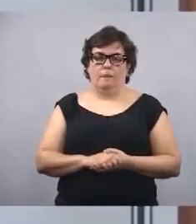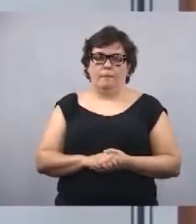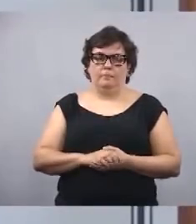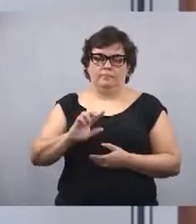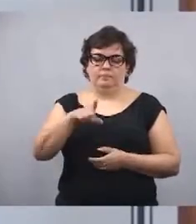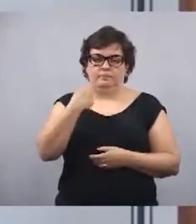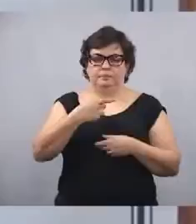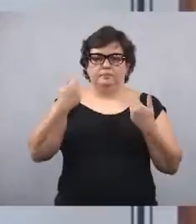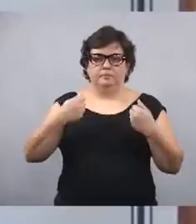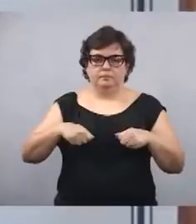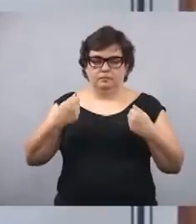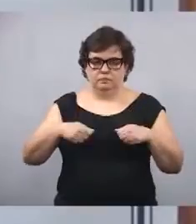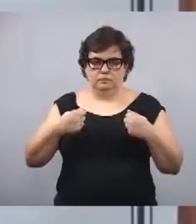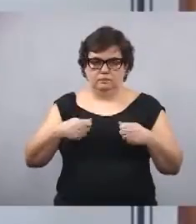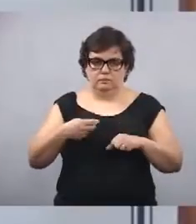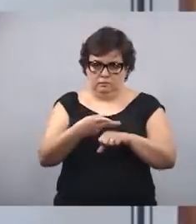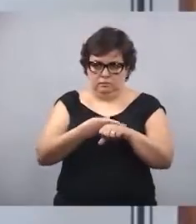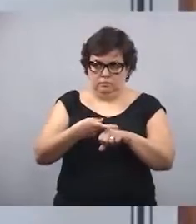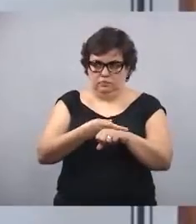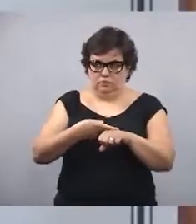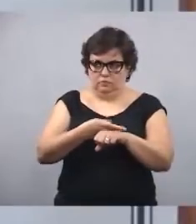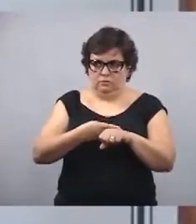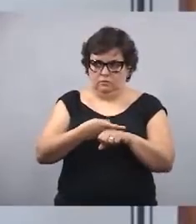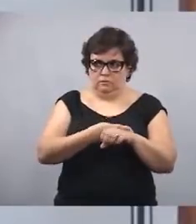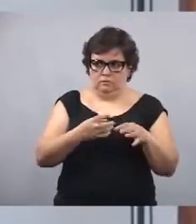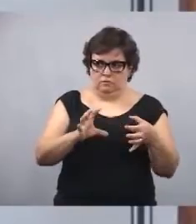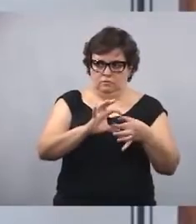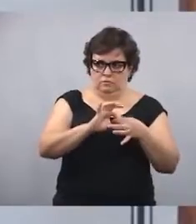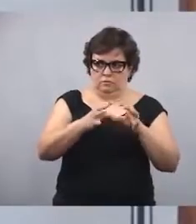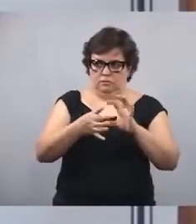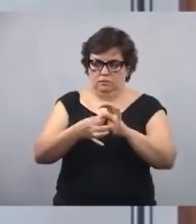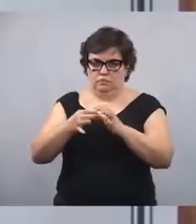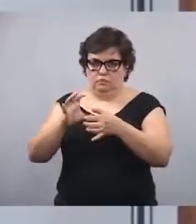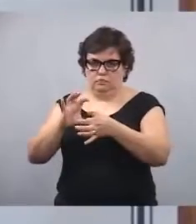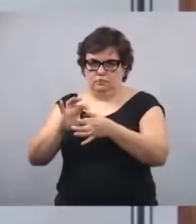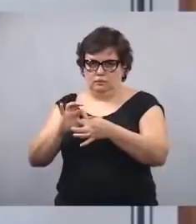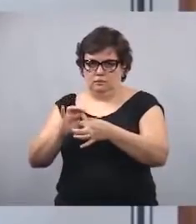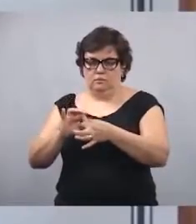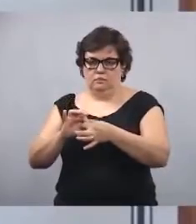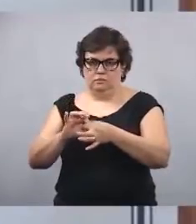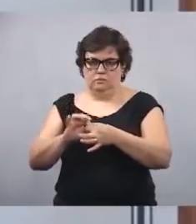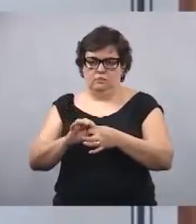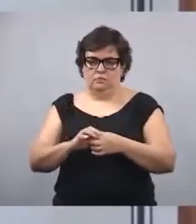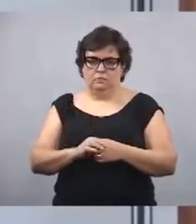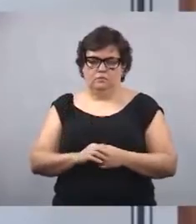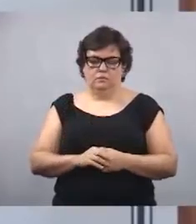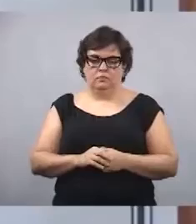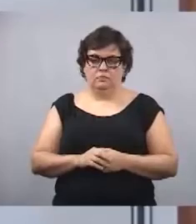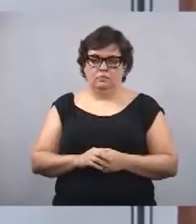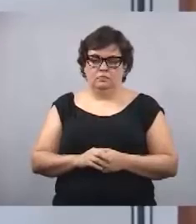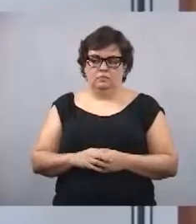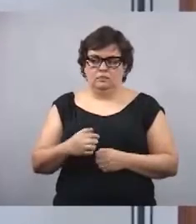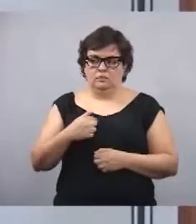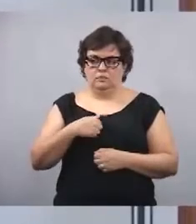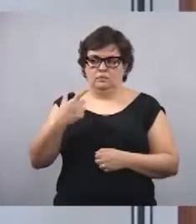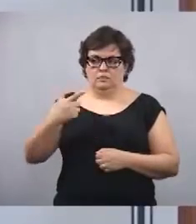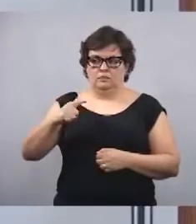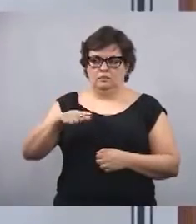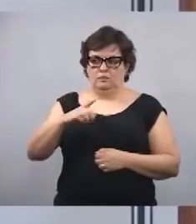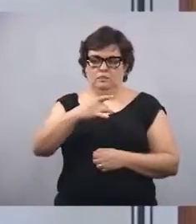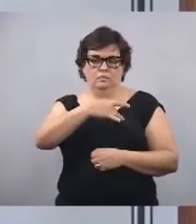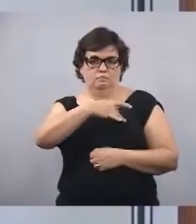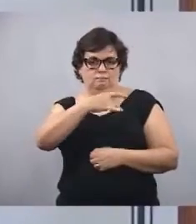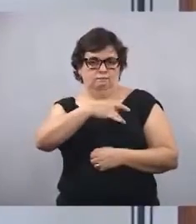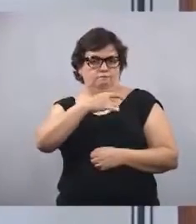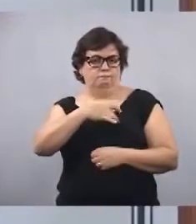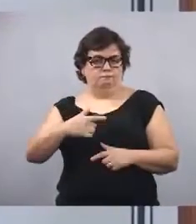que buscar, via parceria público-privada, via terceirização, via privatização, que eu não tenho nenhum medo de defender aqui, precisamos de uma